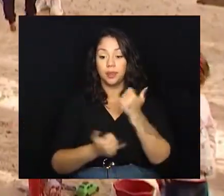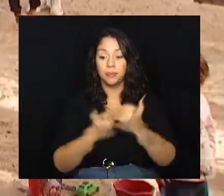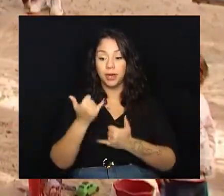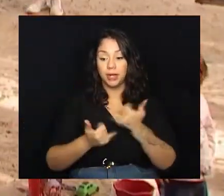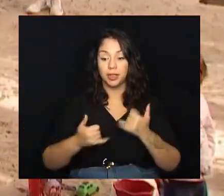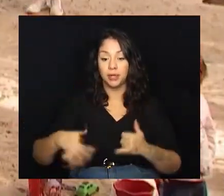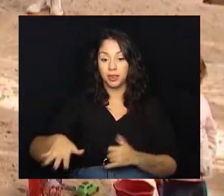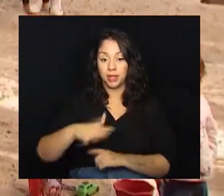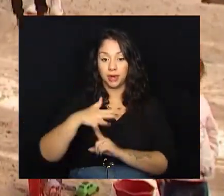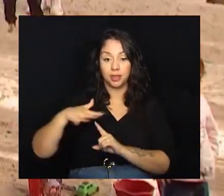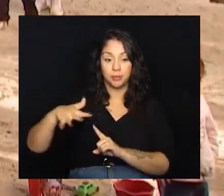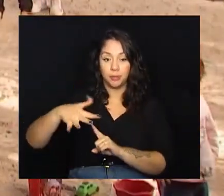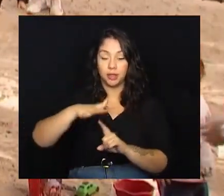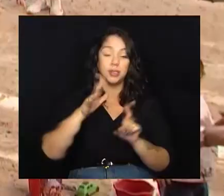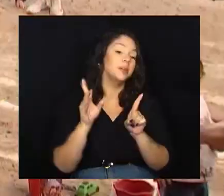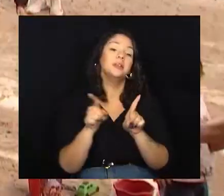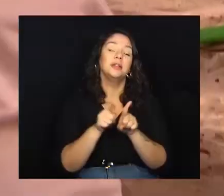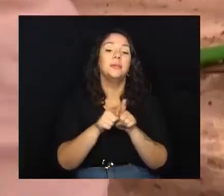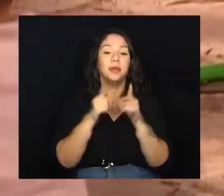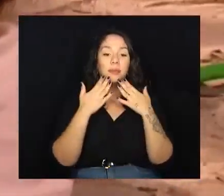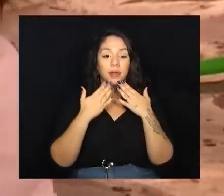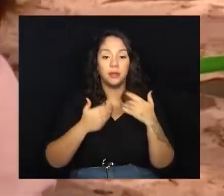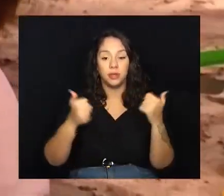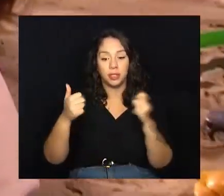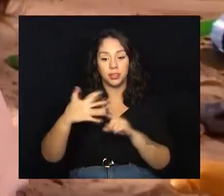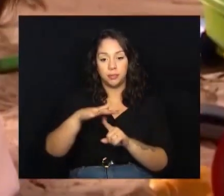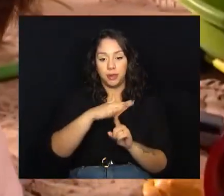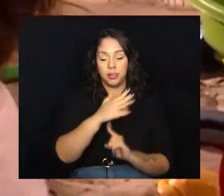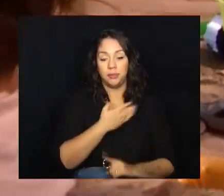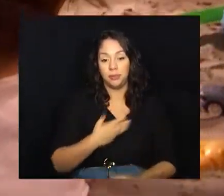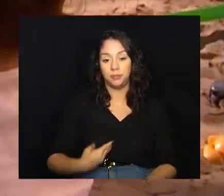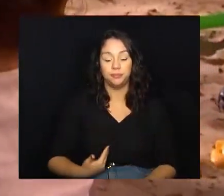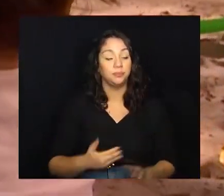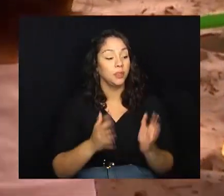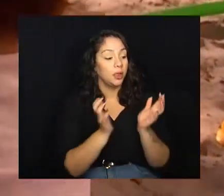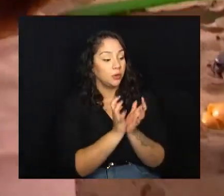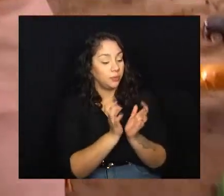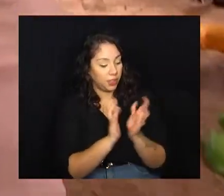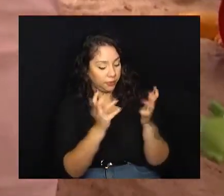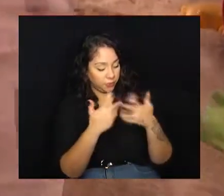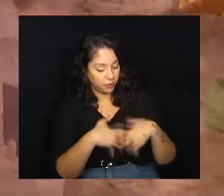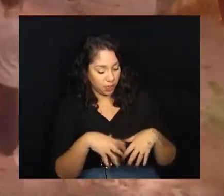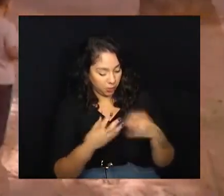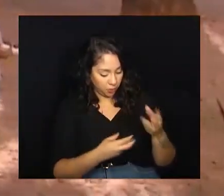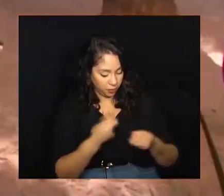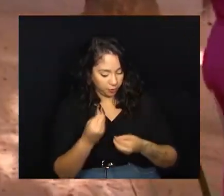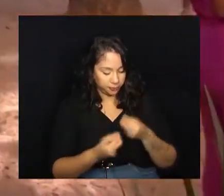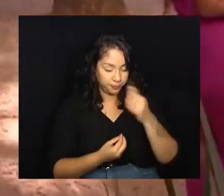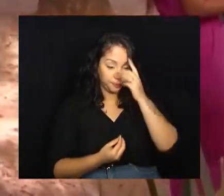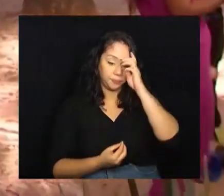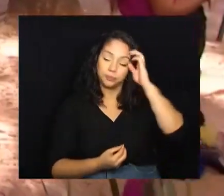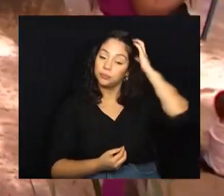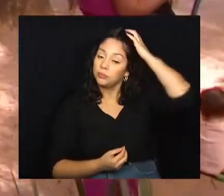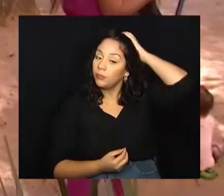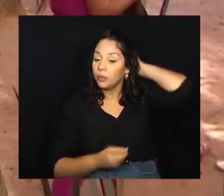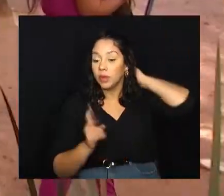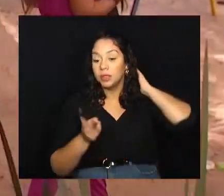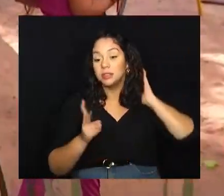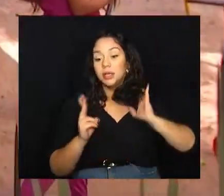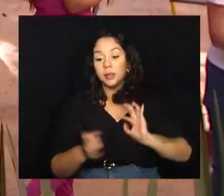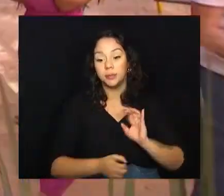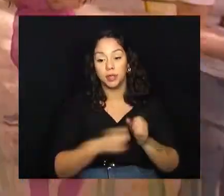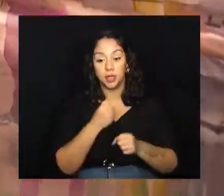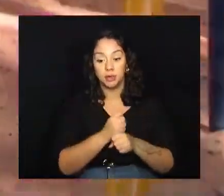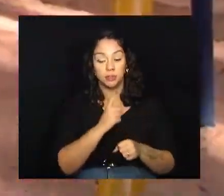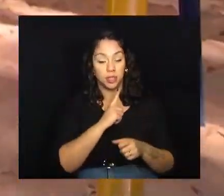parques até as melhorias em praças públicas e o comitê vai funcionar da seguinte forma todos os anos por meio de